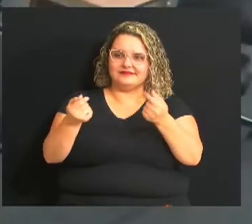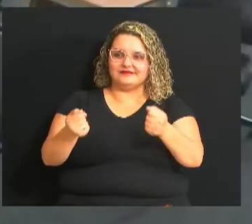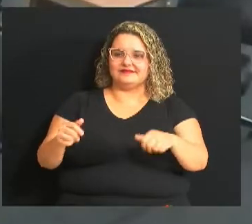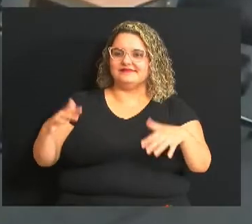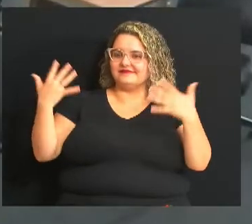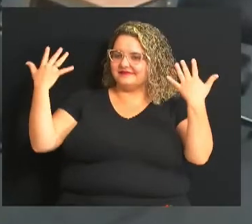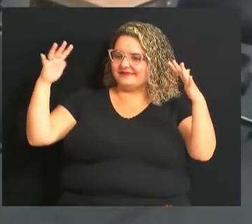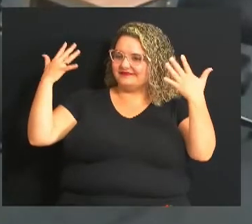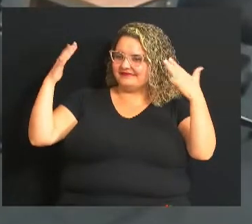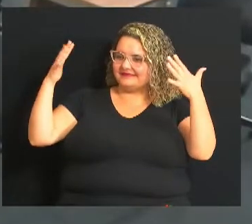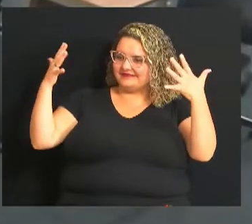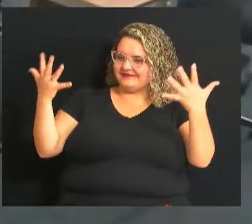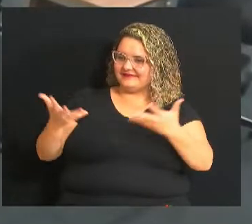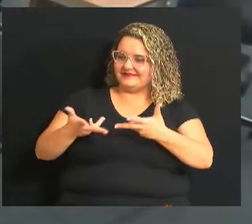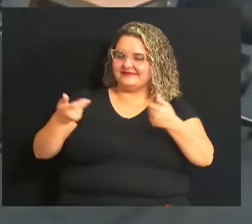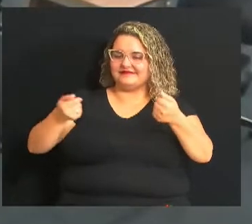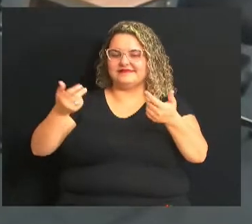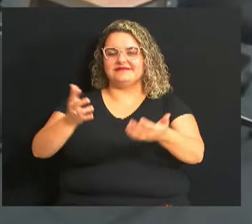que